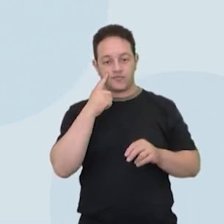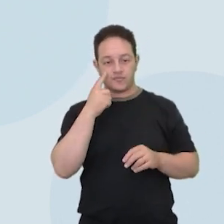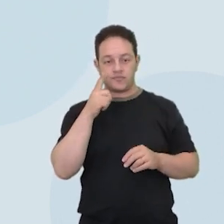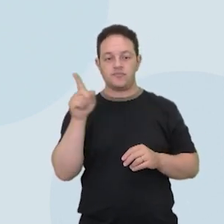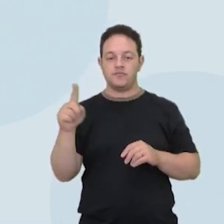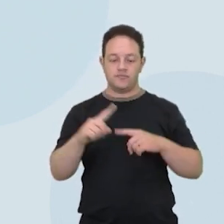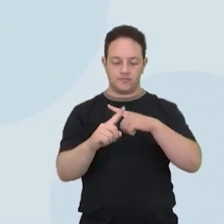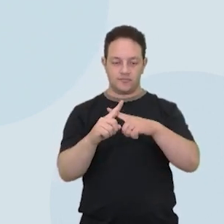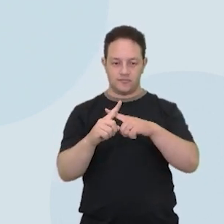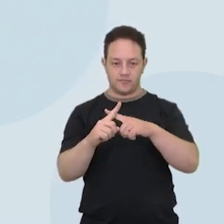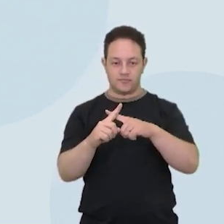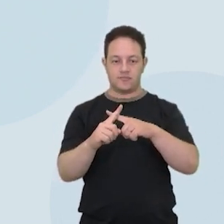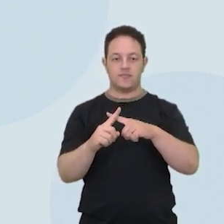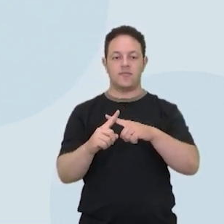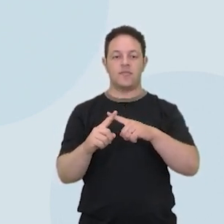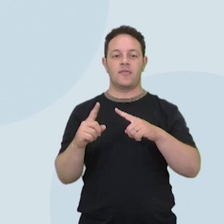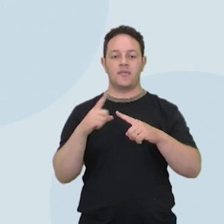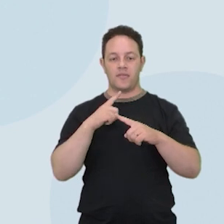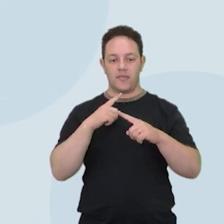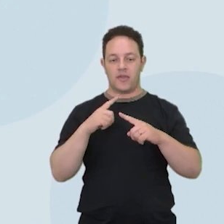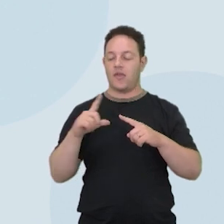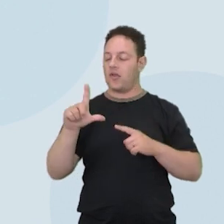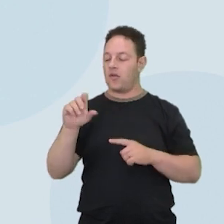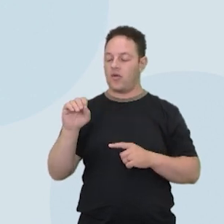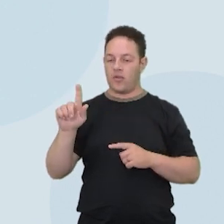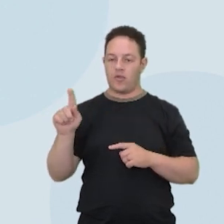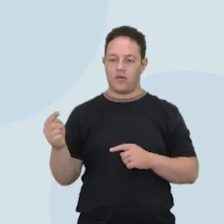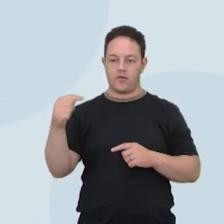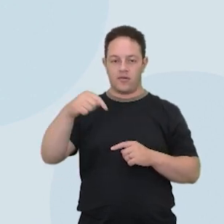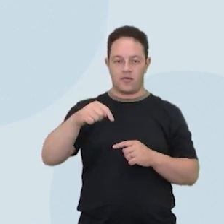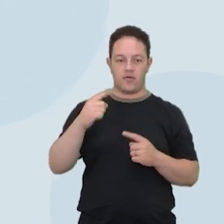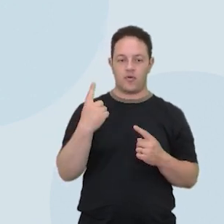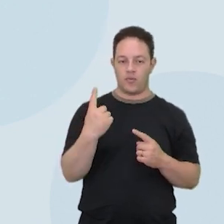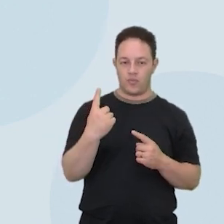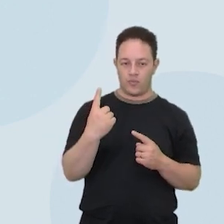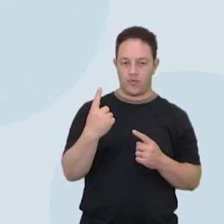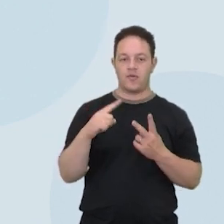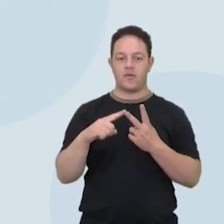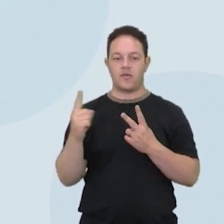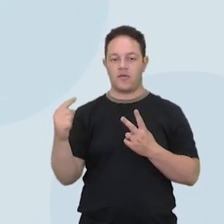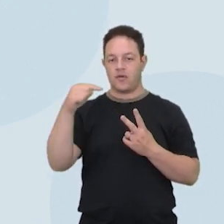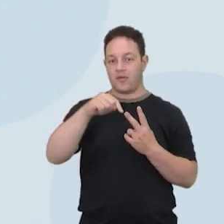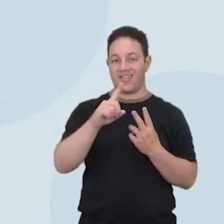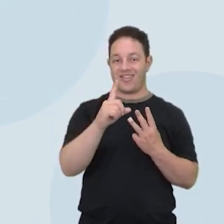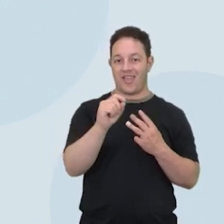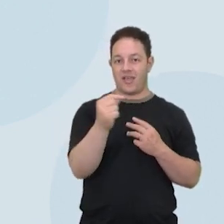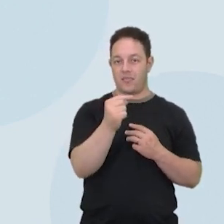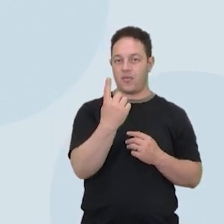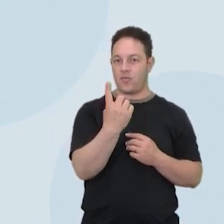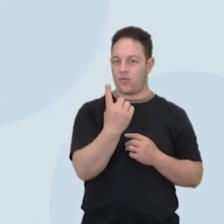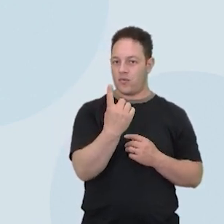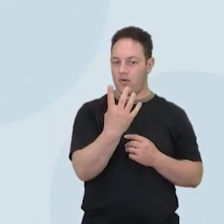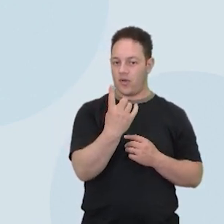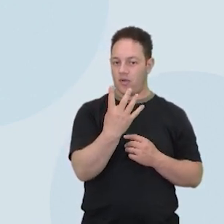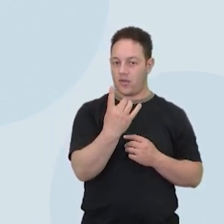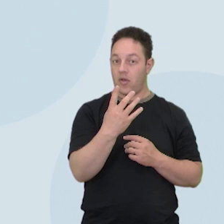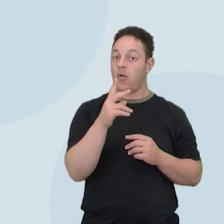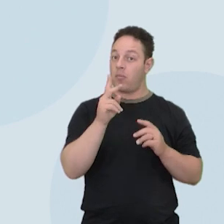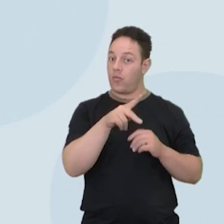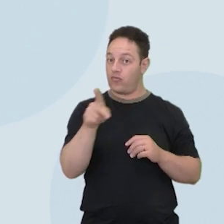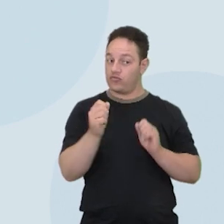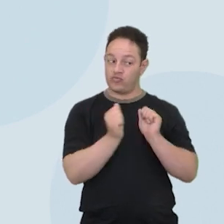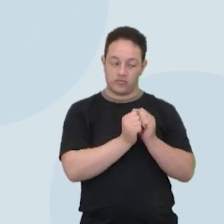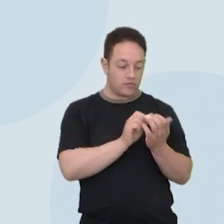Então, eu vou aplicar o log aqui e vou aplicar o log aqui, certo? Isso. Ó, o professor tá do meu lado fazendo as contas